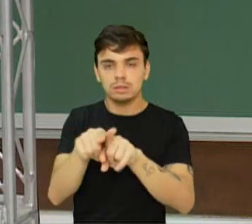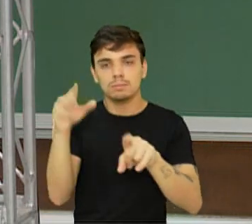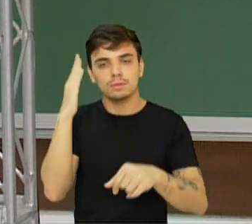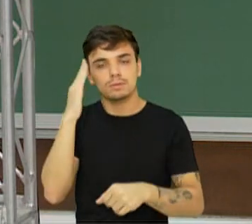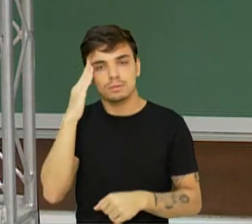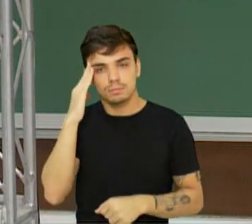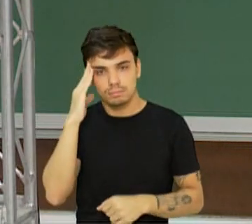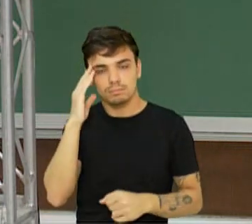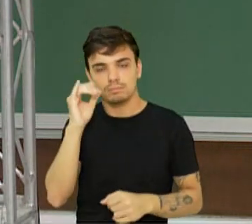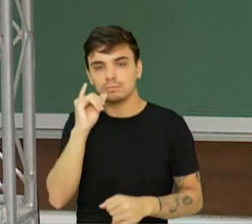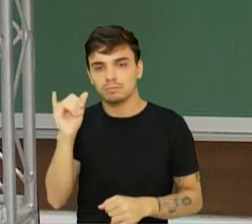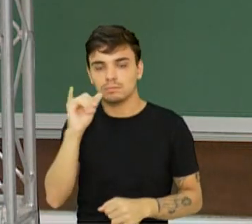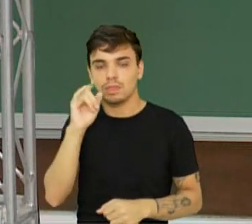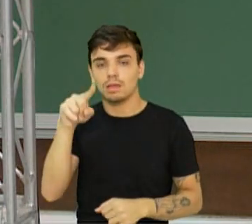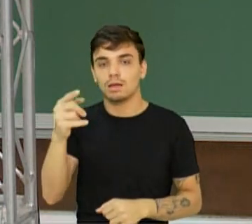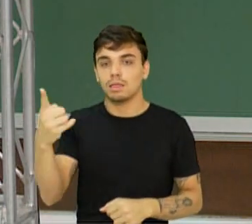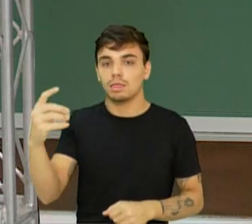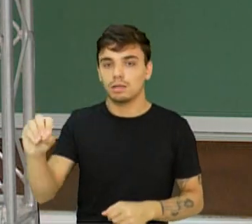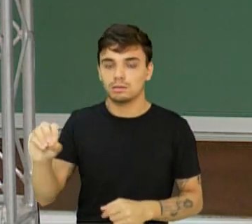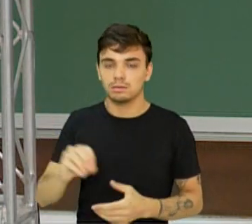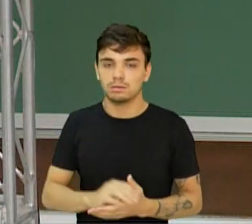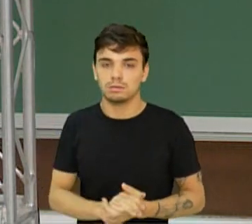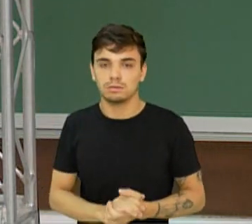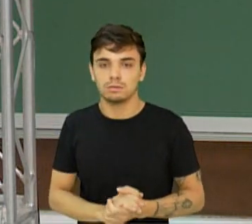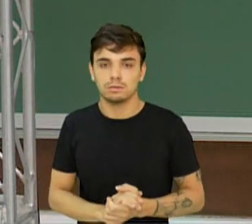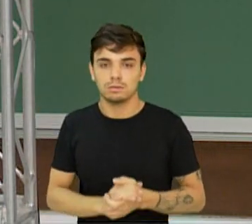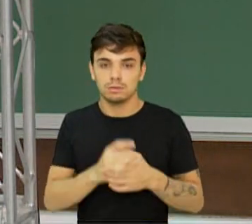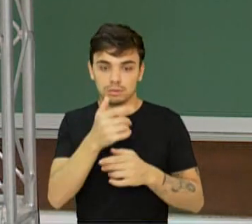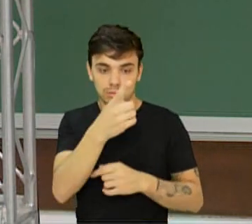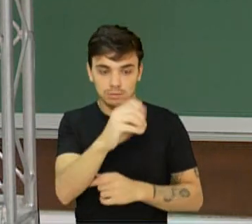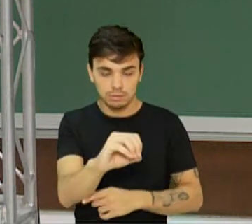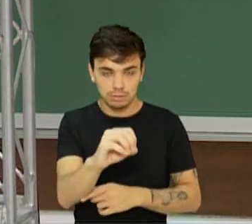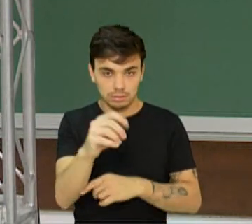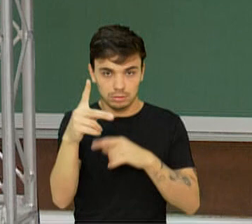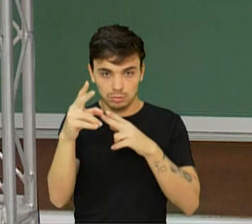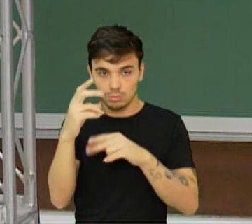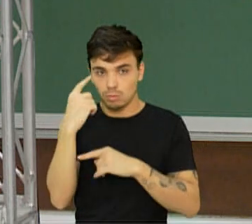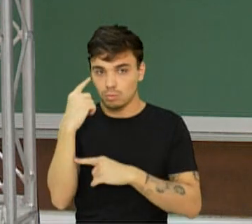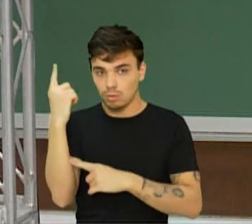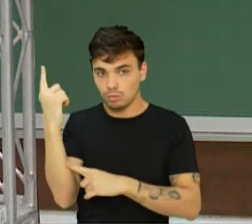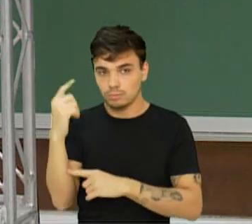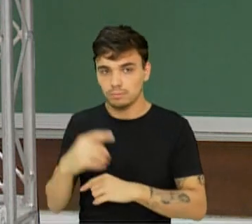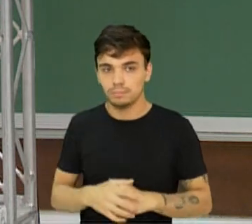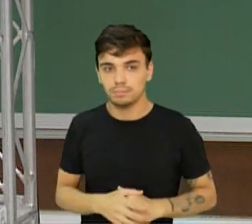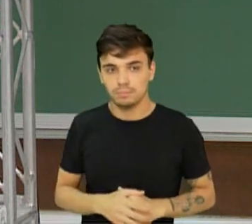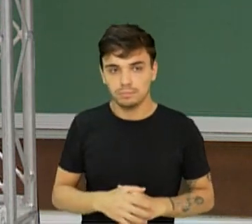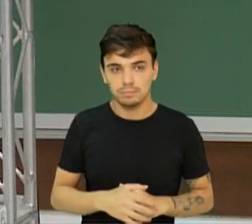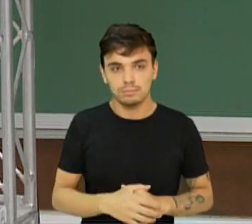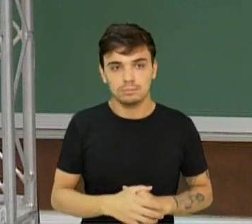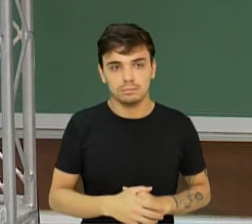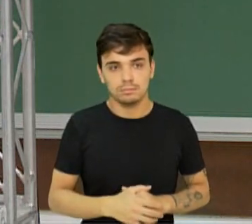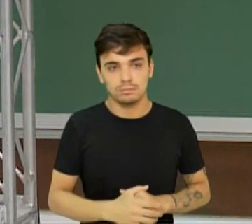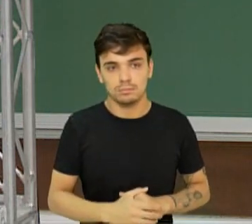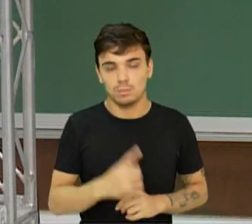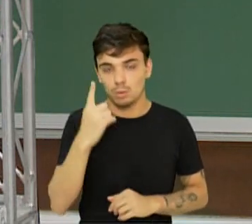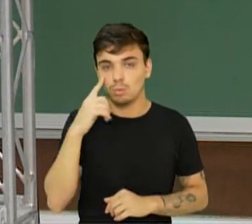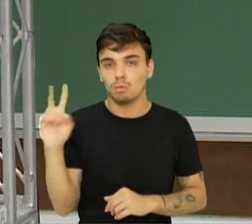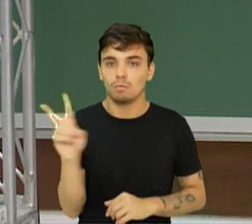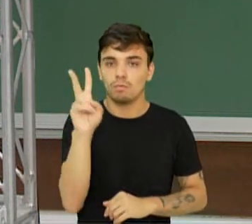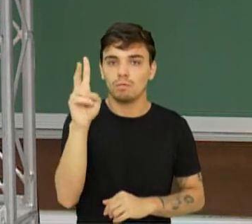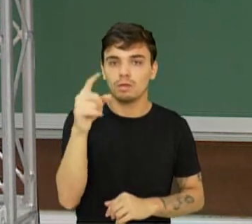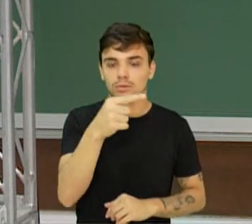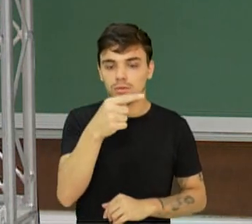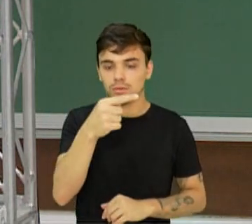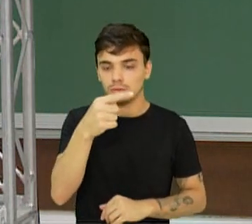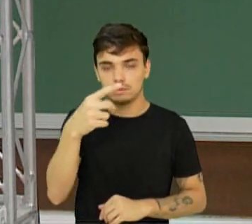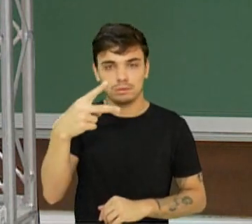é 10 volts. Ora, 10 igual a 10Z. O valor que multiplica 10, que dá 10